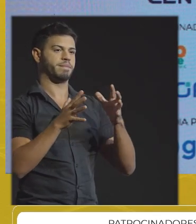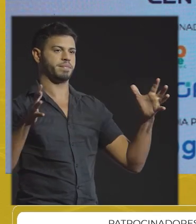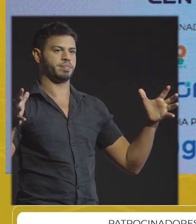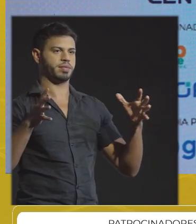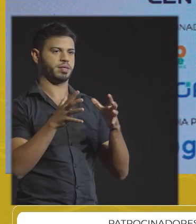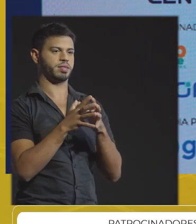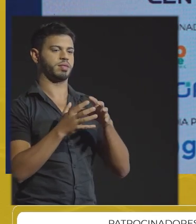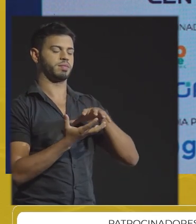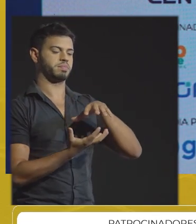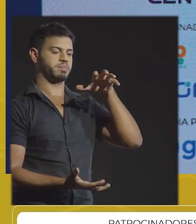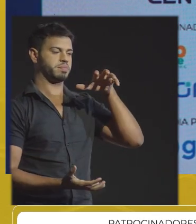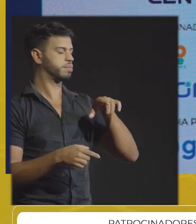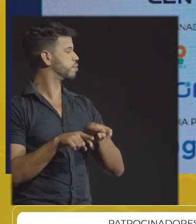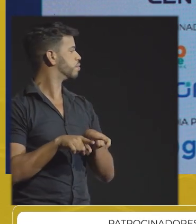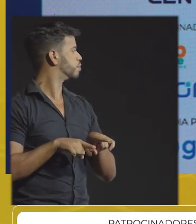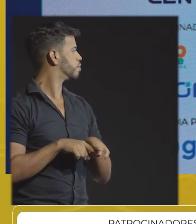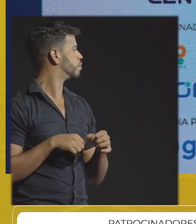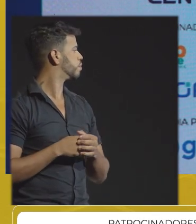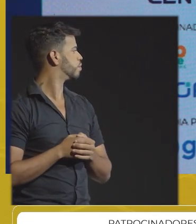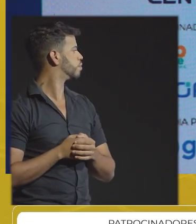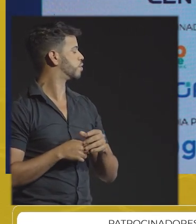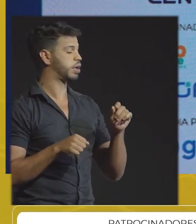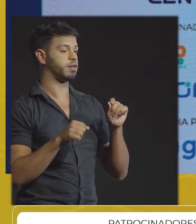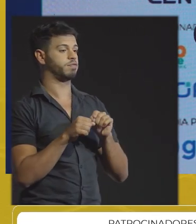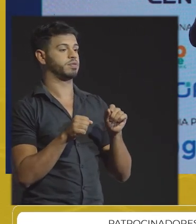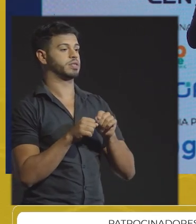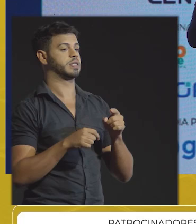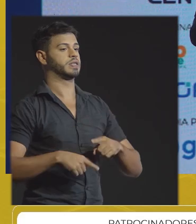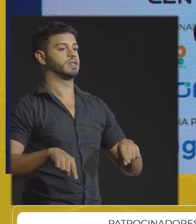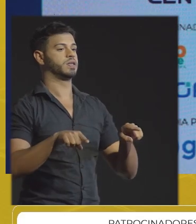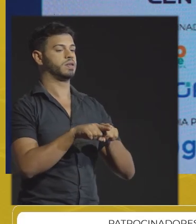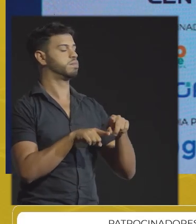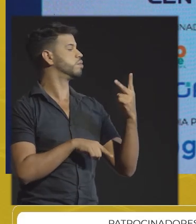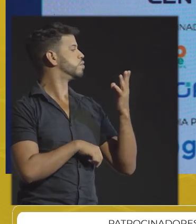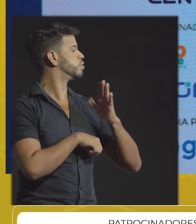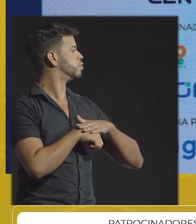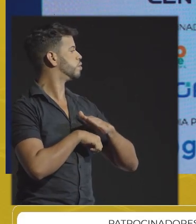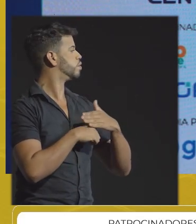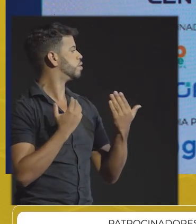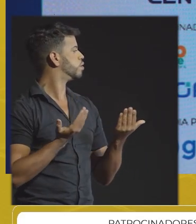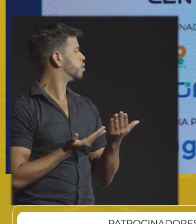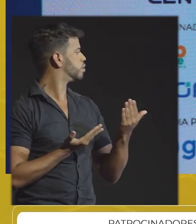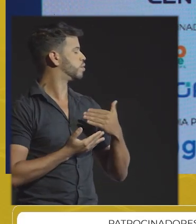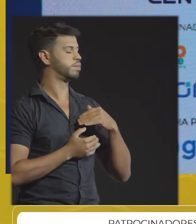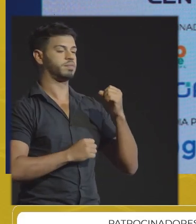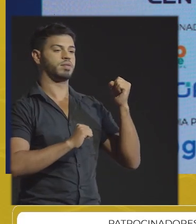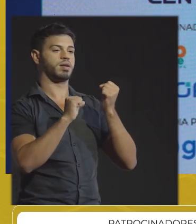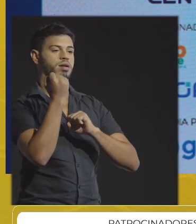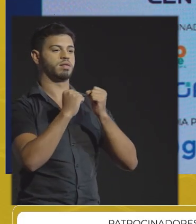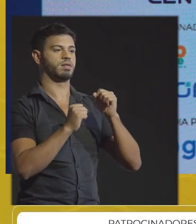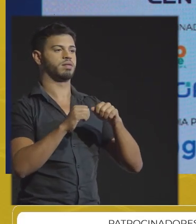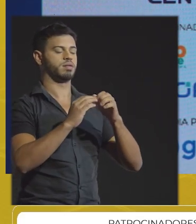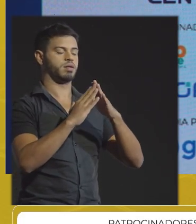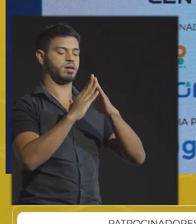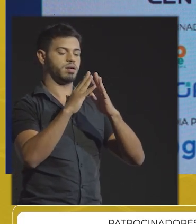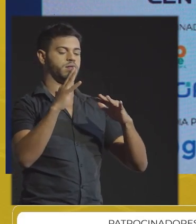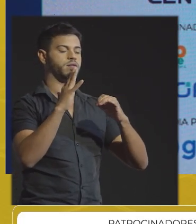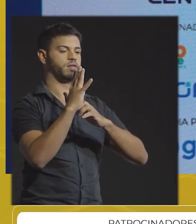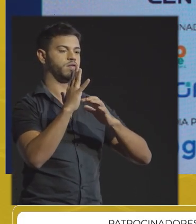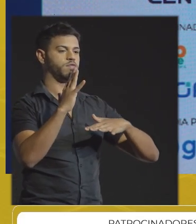e diâmetros vamos fabricar também a partir do segundo semestre agora as usinas flutuantes os